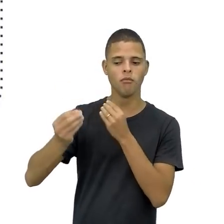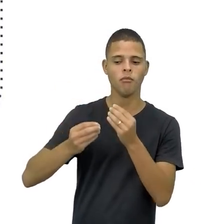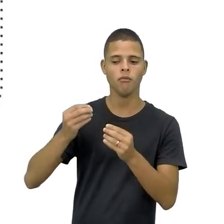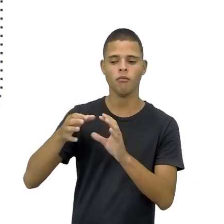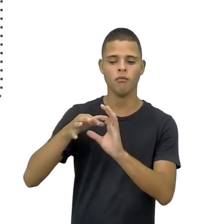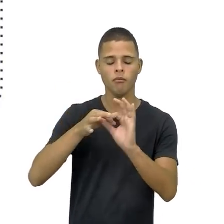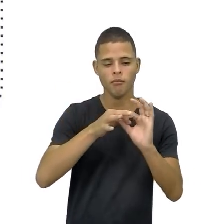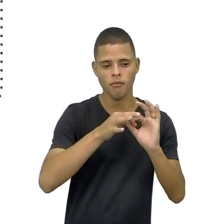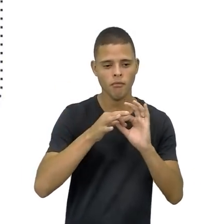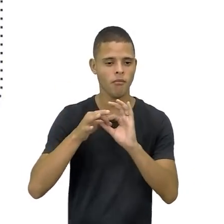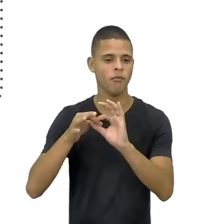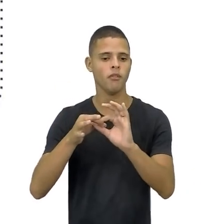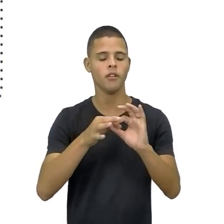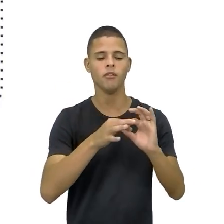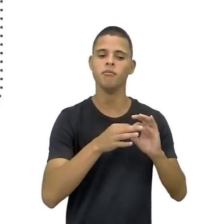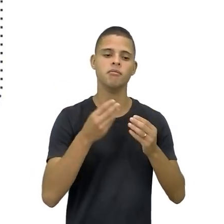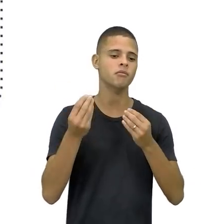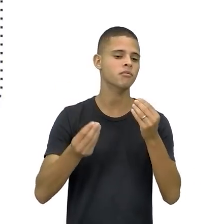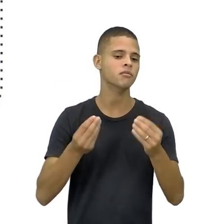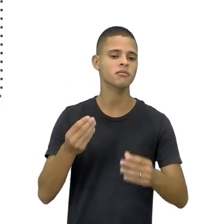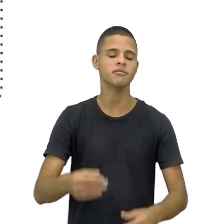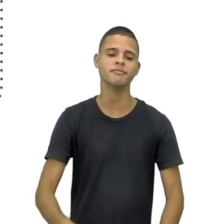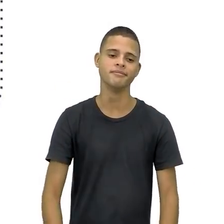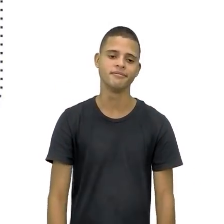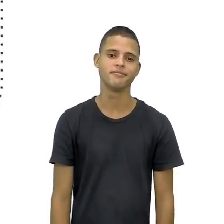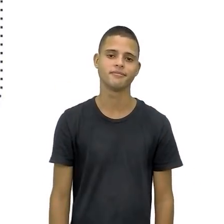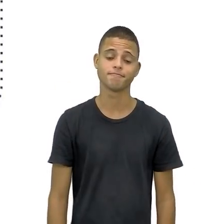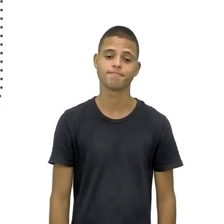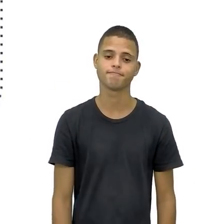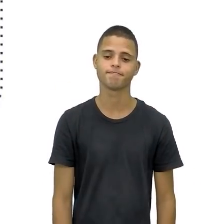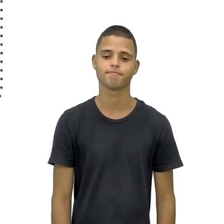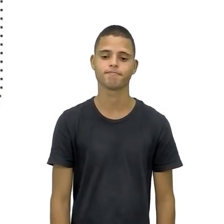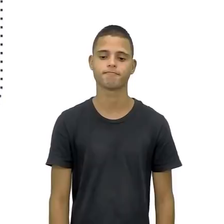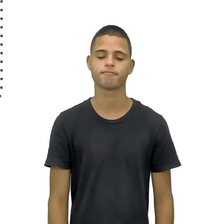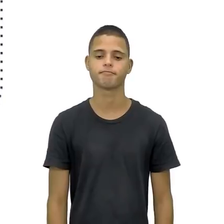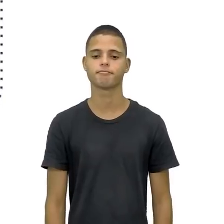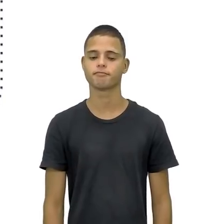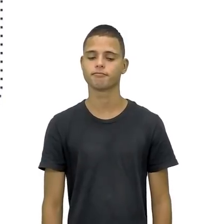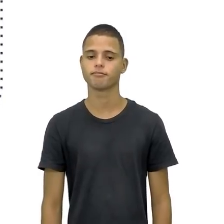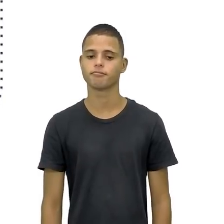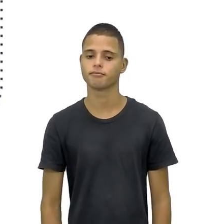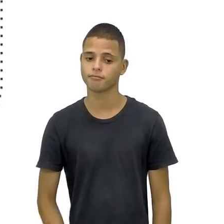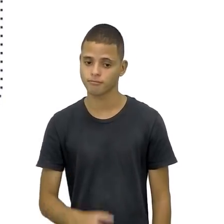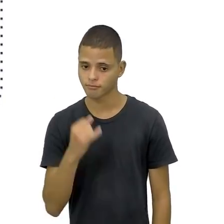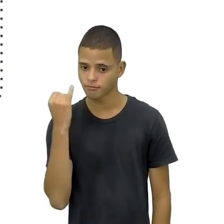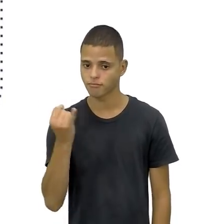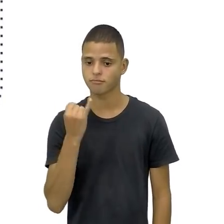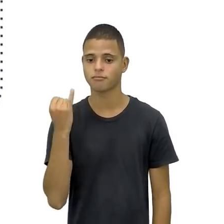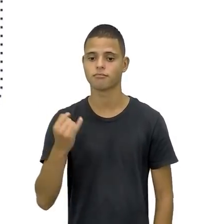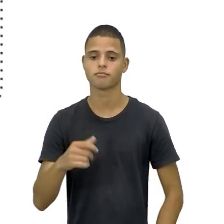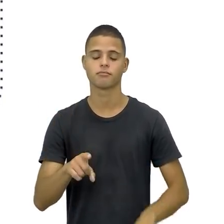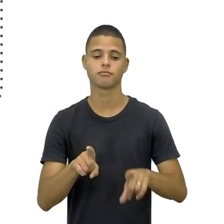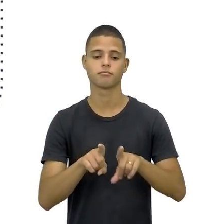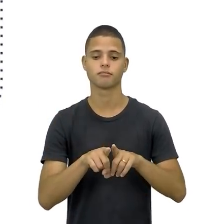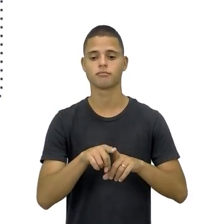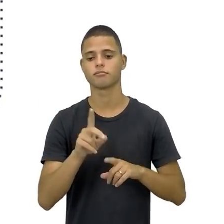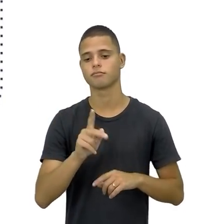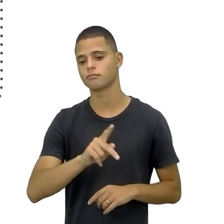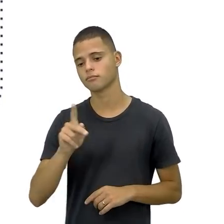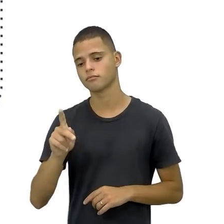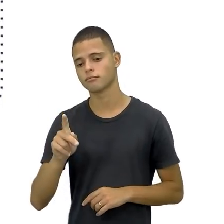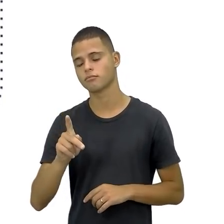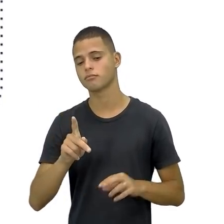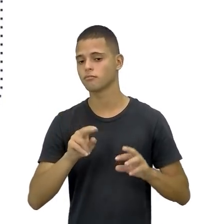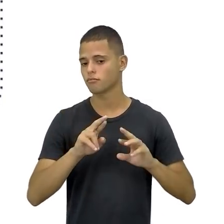entrecruzarem, né? Estarem ali, de certa maneira, juntos Então, é importante também que os professores